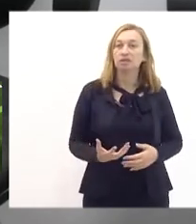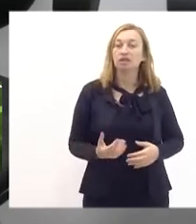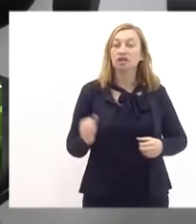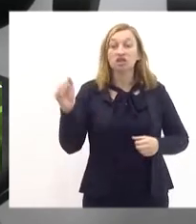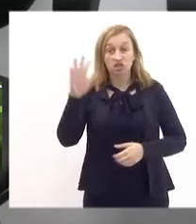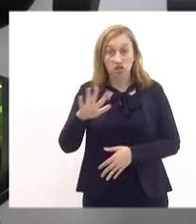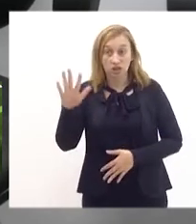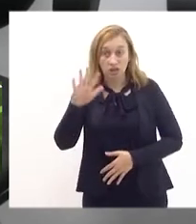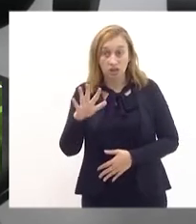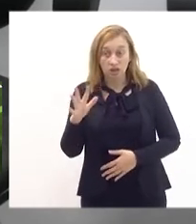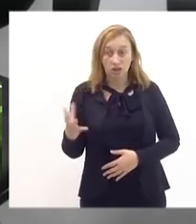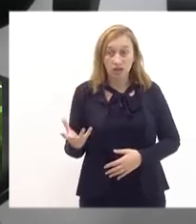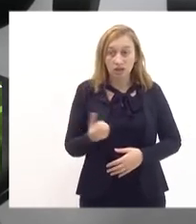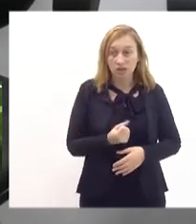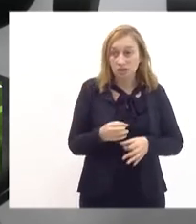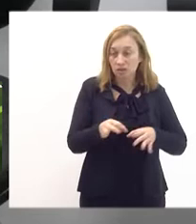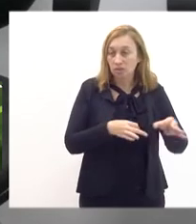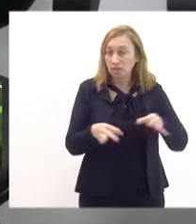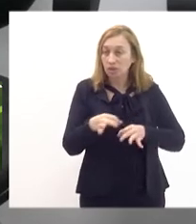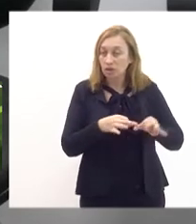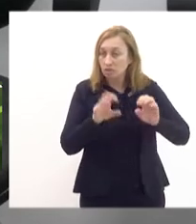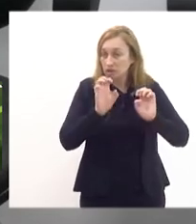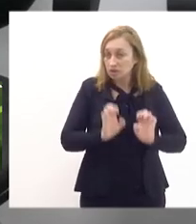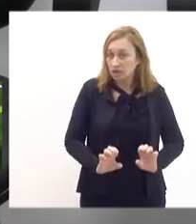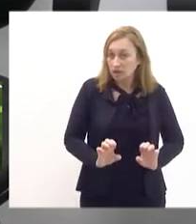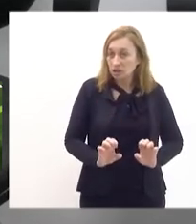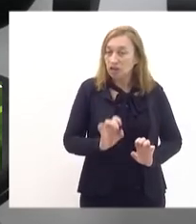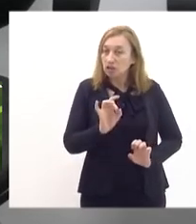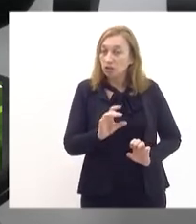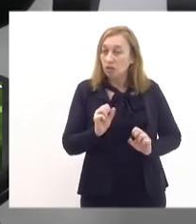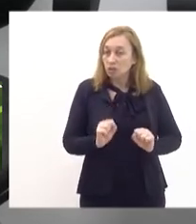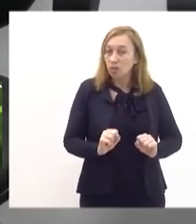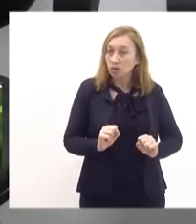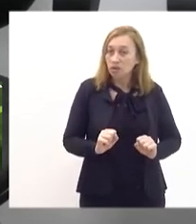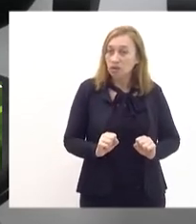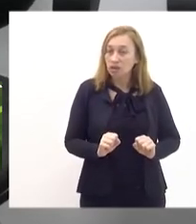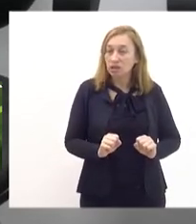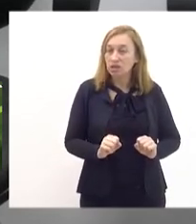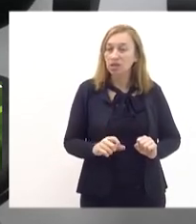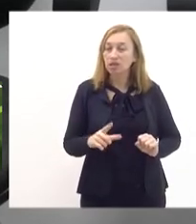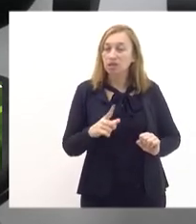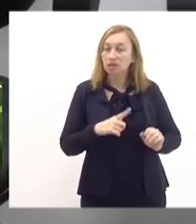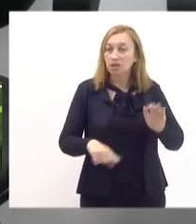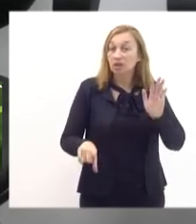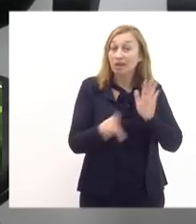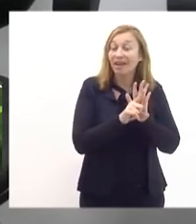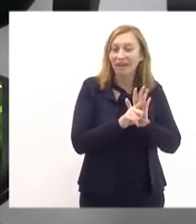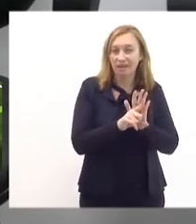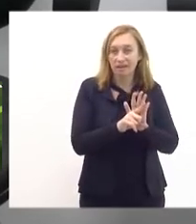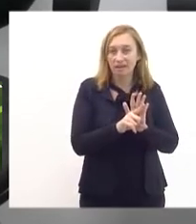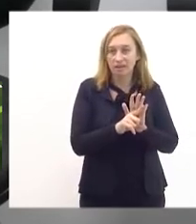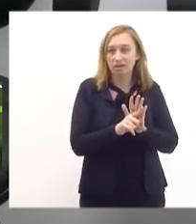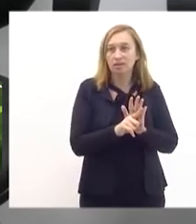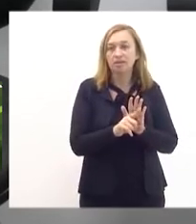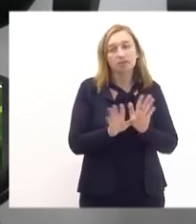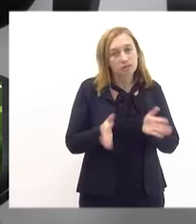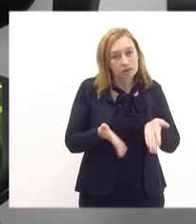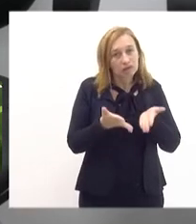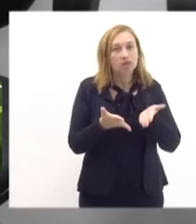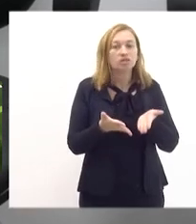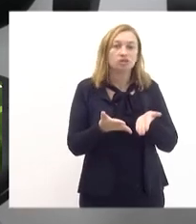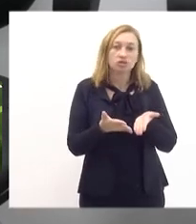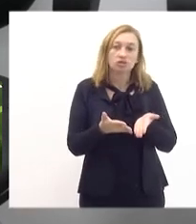geral adotarem programas de integridade, ela só pode vir através de lei, e lei que gere algum incentivo para que